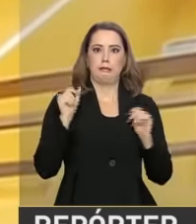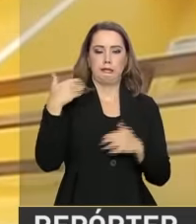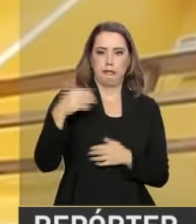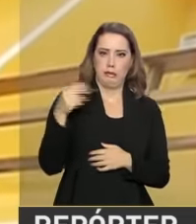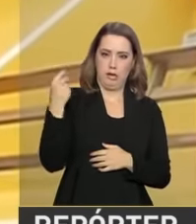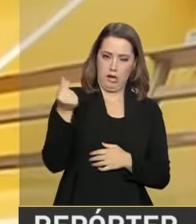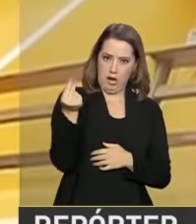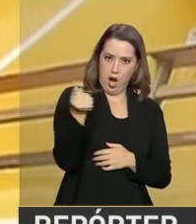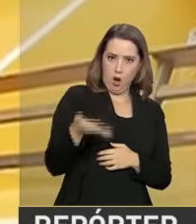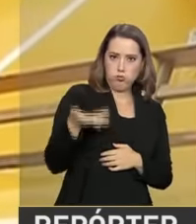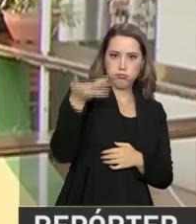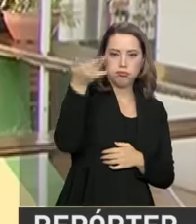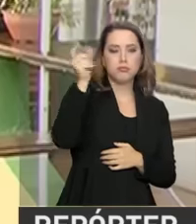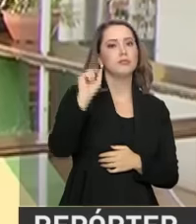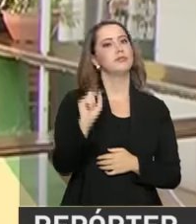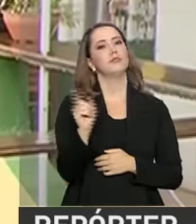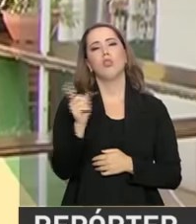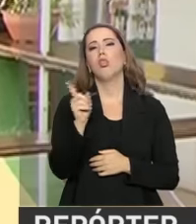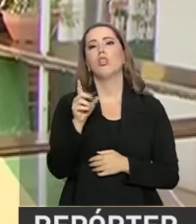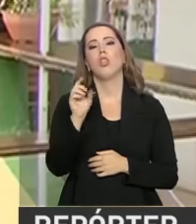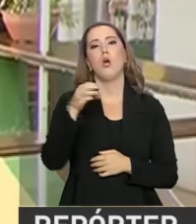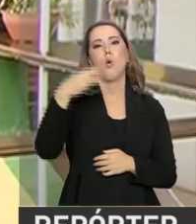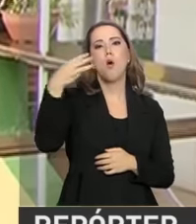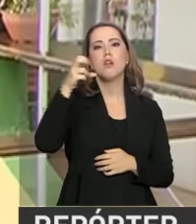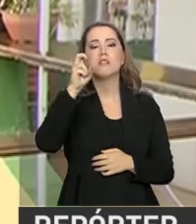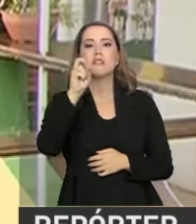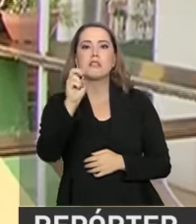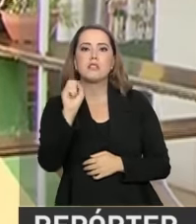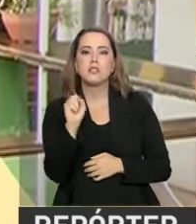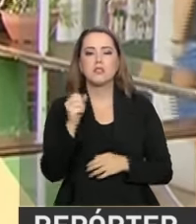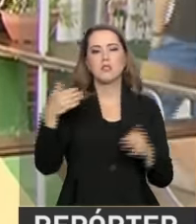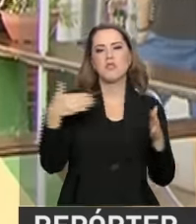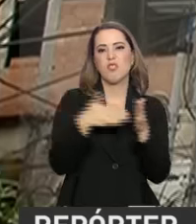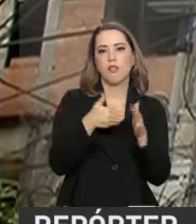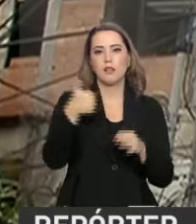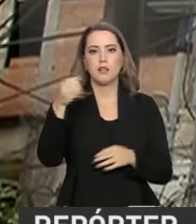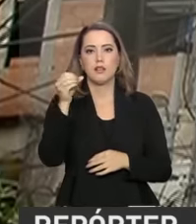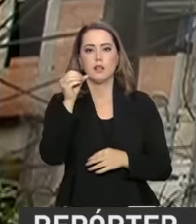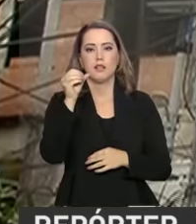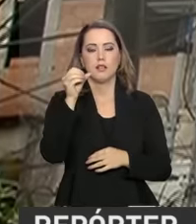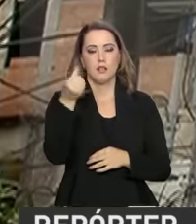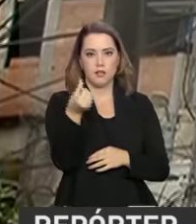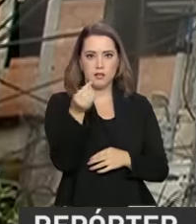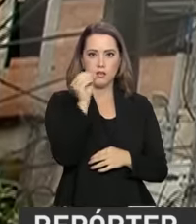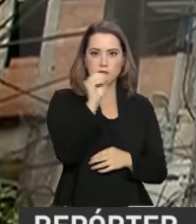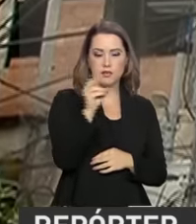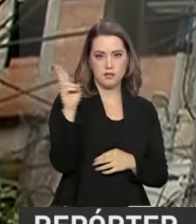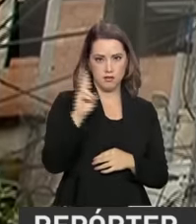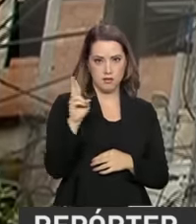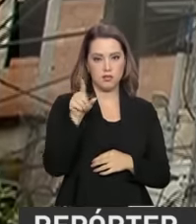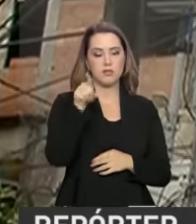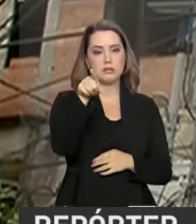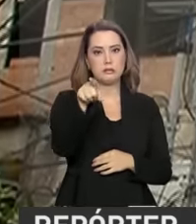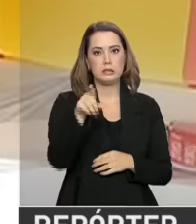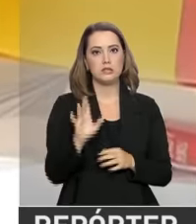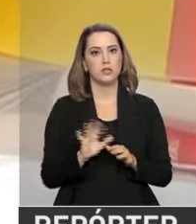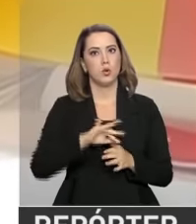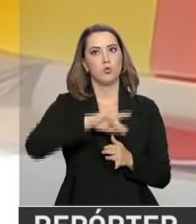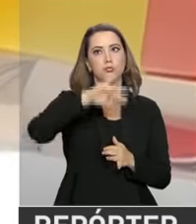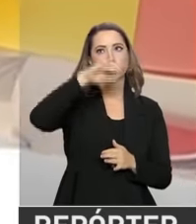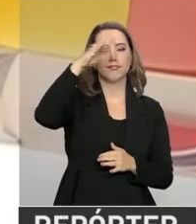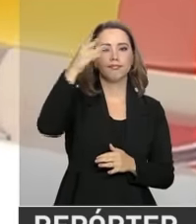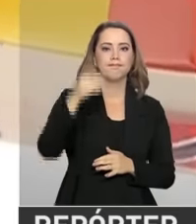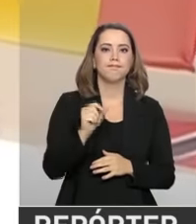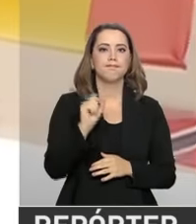ainda mais as diárias var entre 35 e r 160 O Hostel fica localizado no Morro da Babilônia e